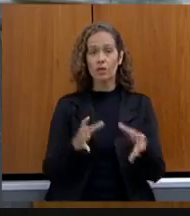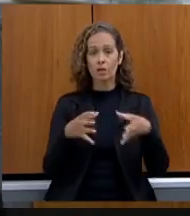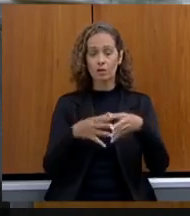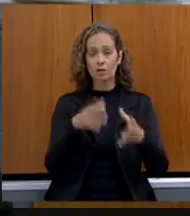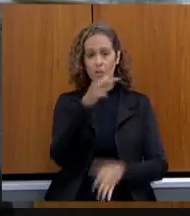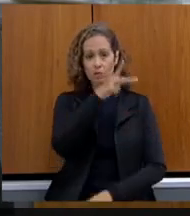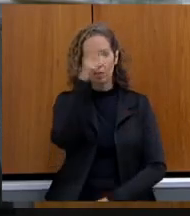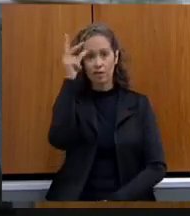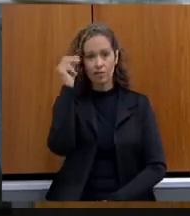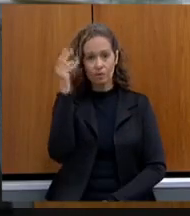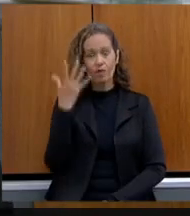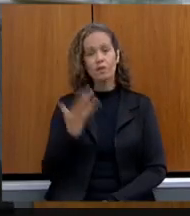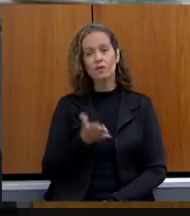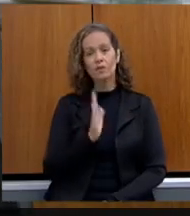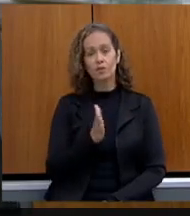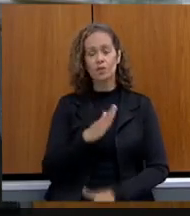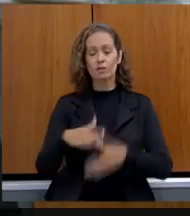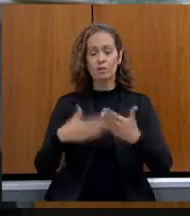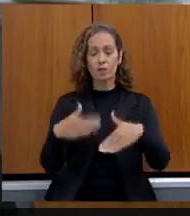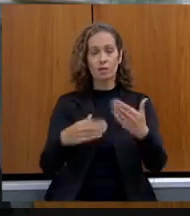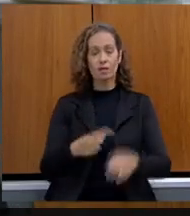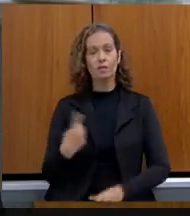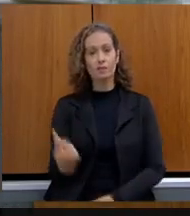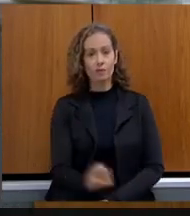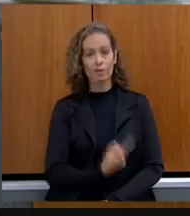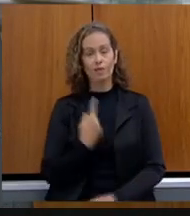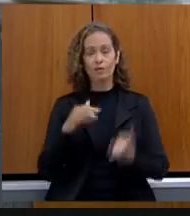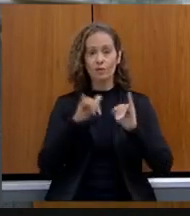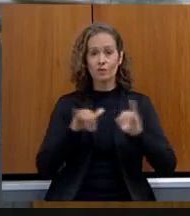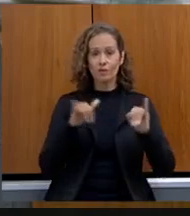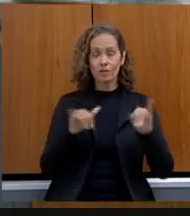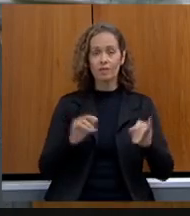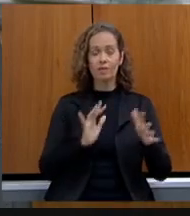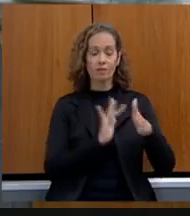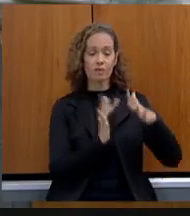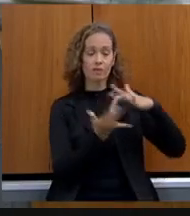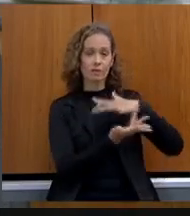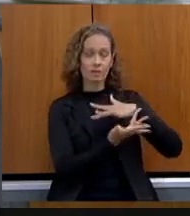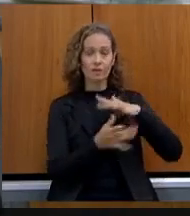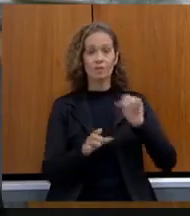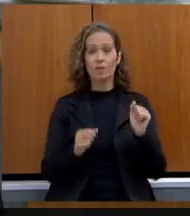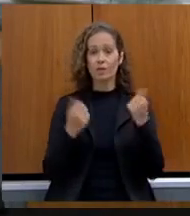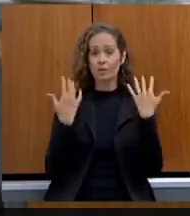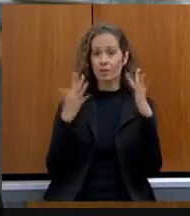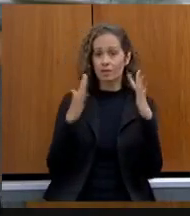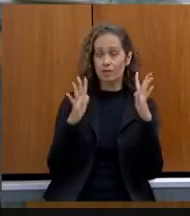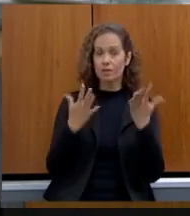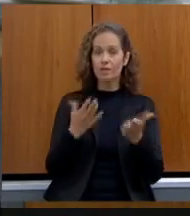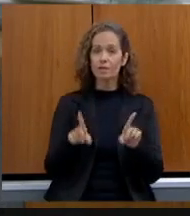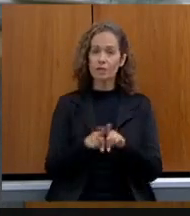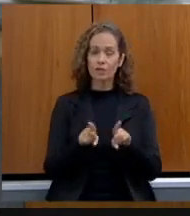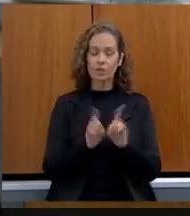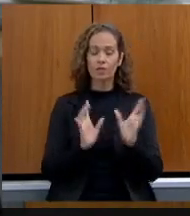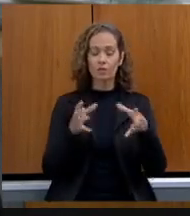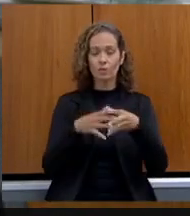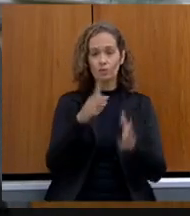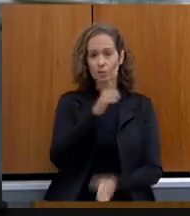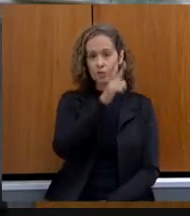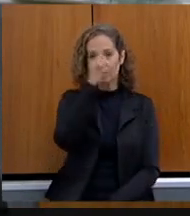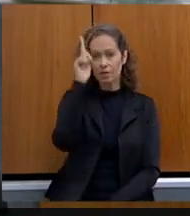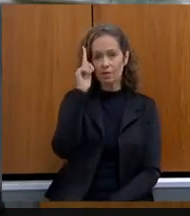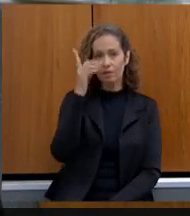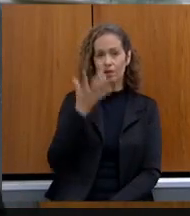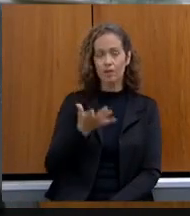fizeram toda a conclusão do processo e Nós faremos a divulgação nas nossas redes sociais parabenizando também esses prefeitos e certamente